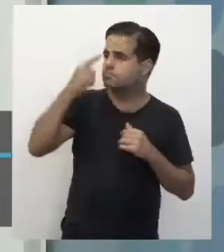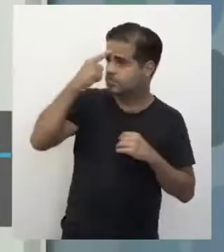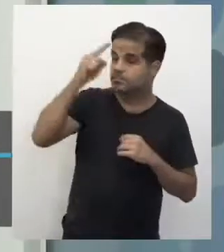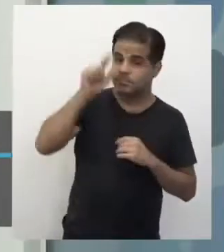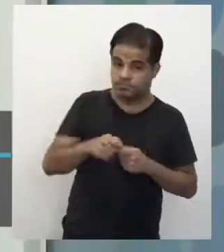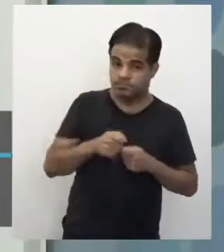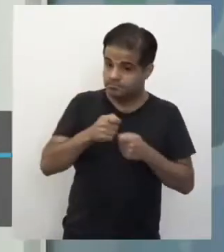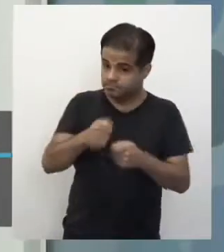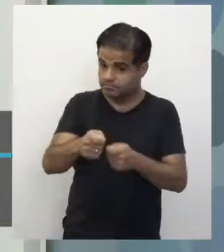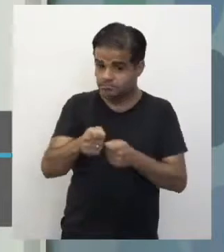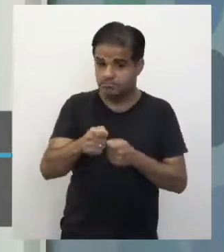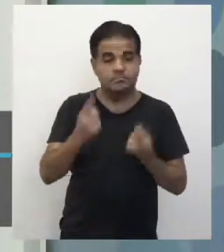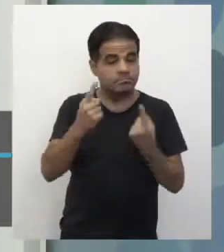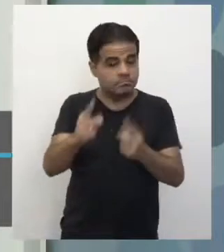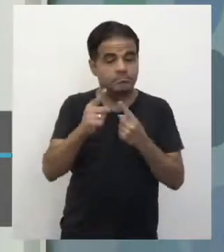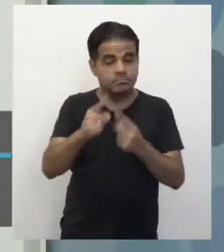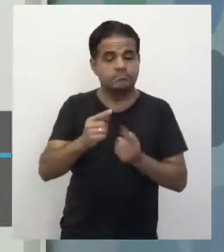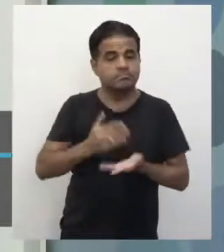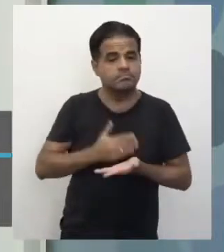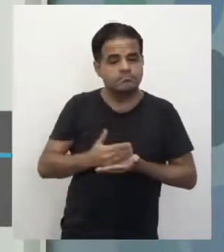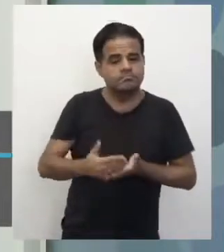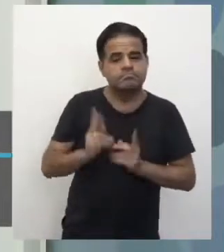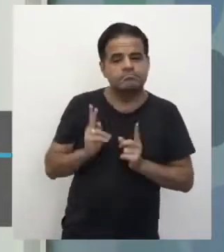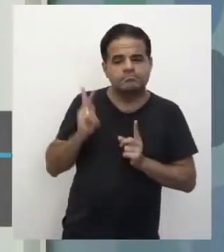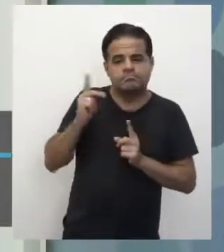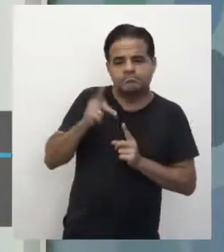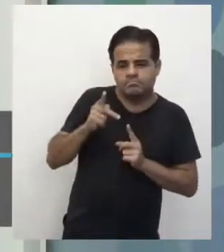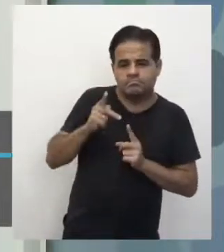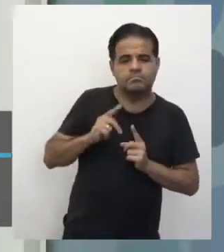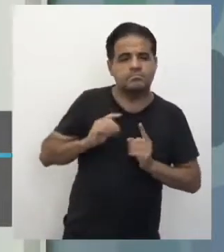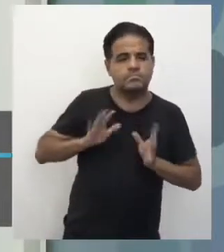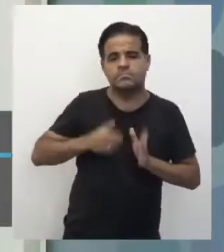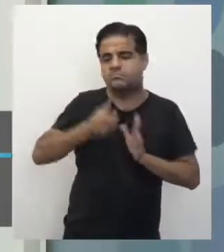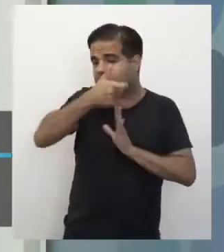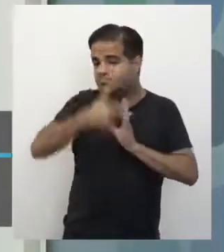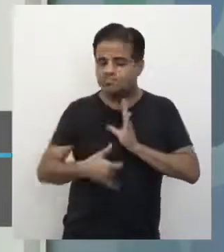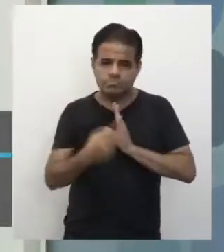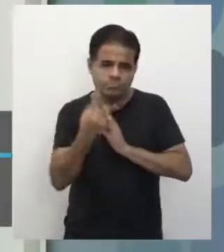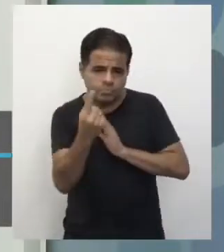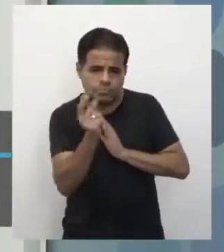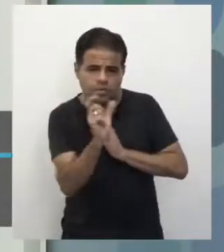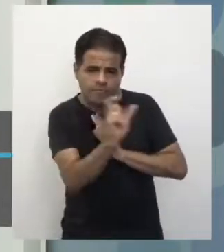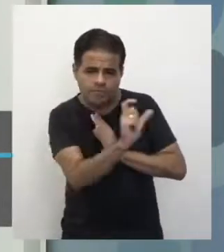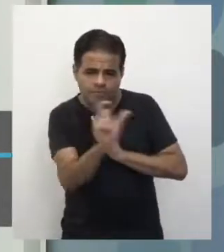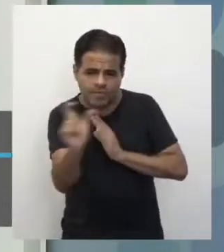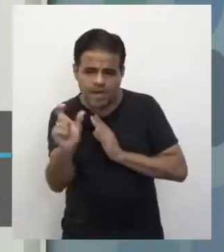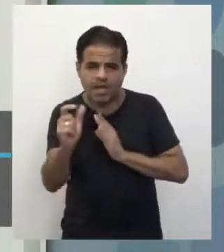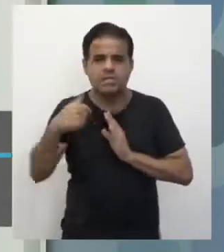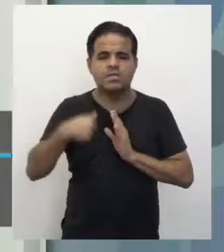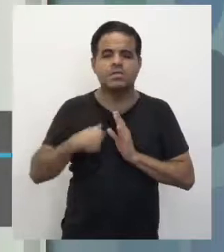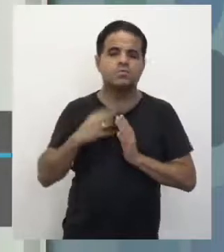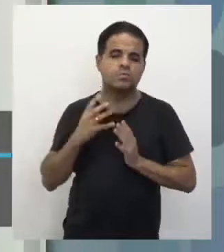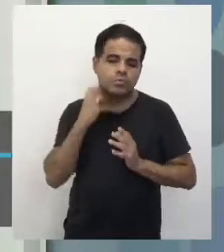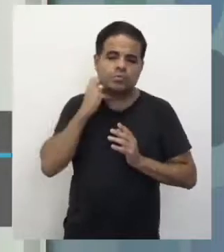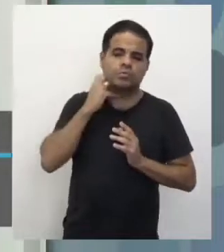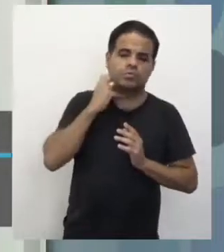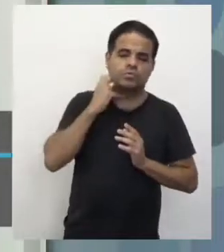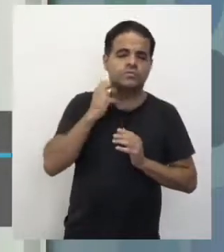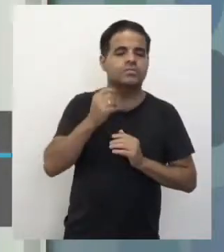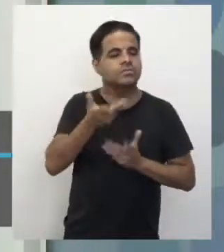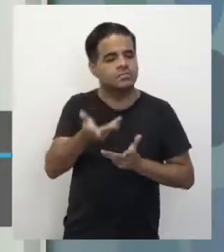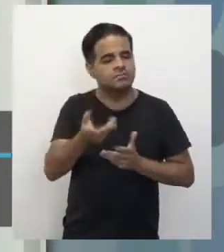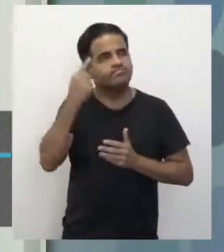justamente essa, tá, gente? A gente, a partir de um personagem que só diz uma frase, né? Eu sou o Groot, né? A